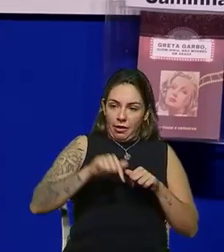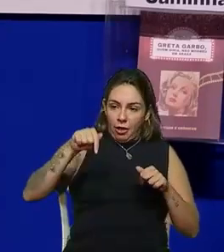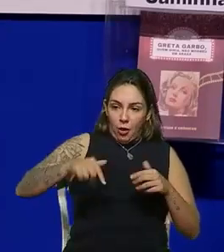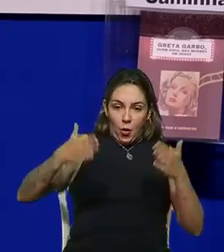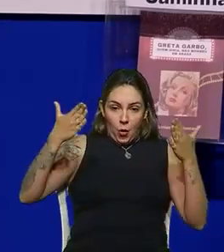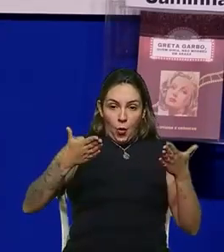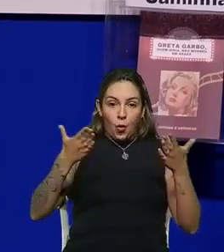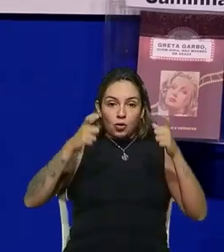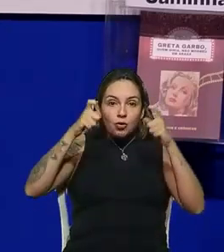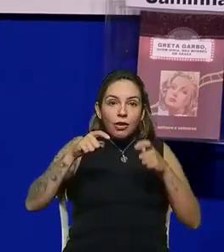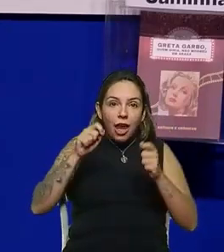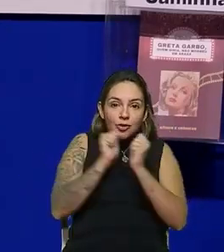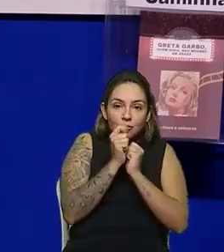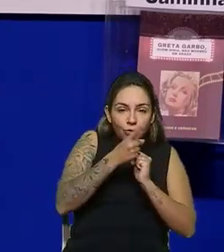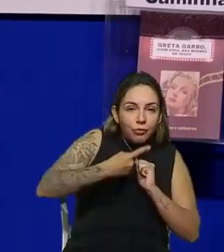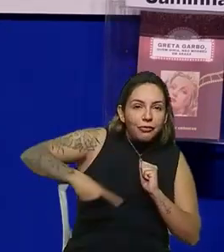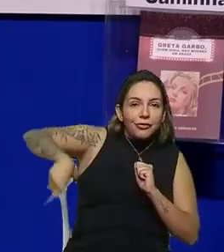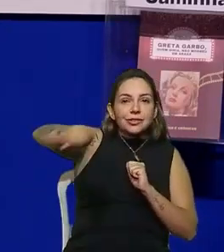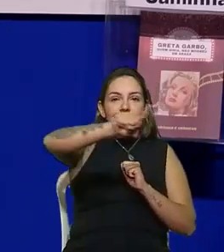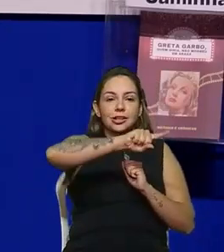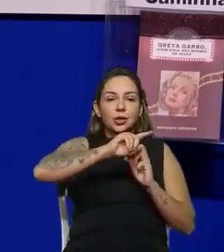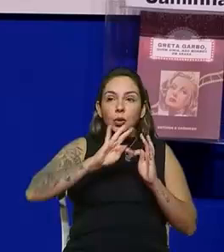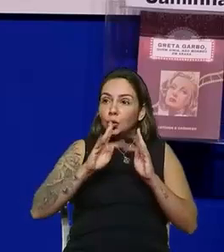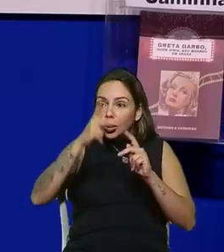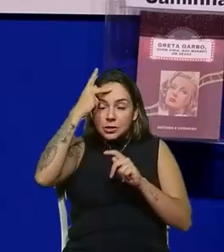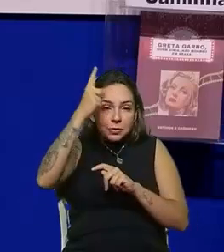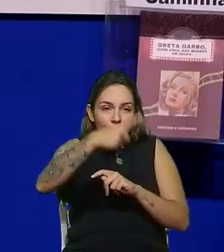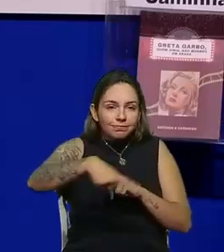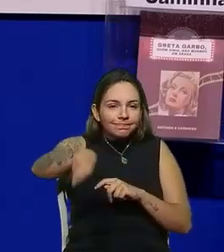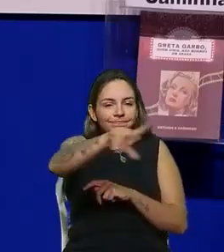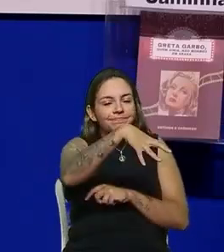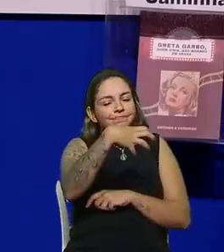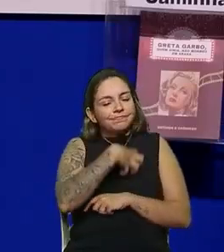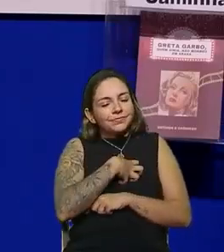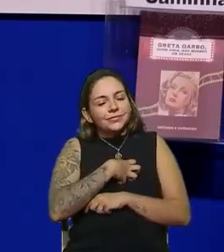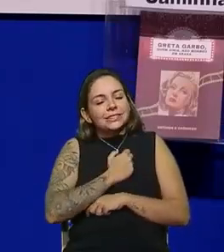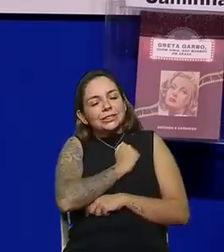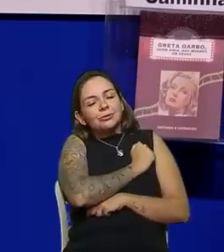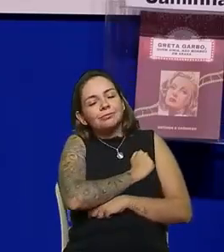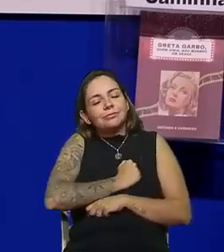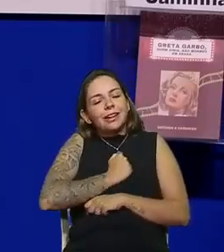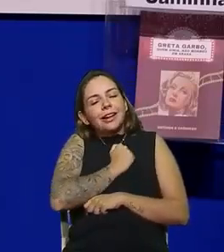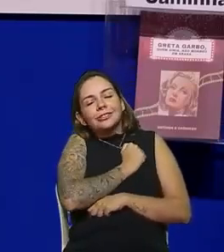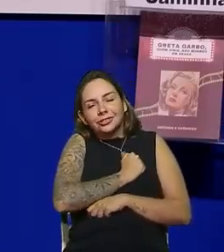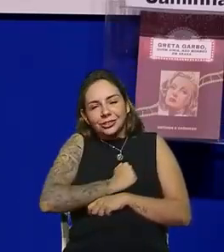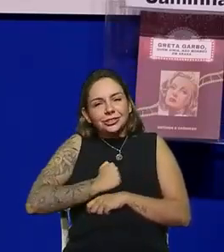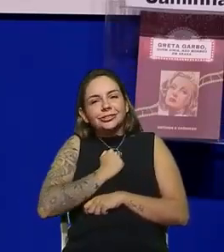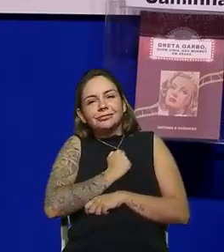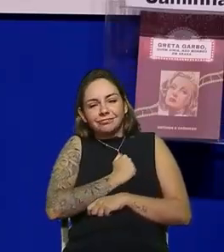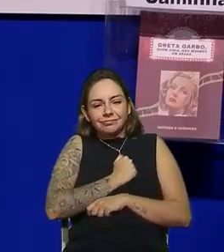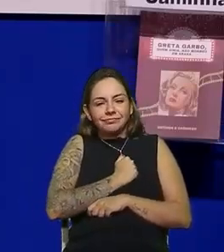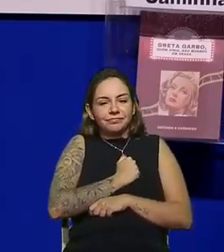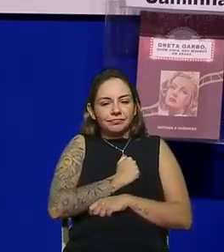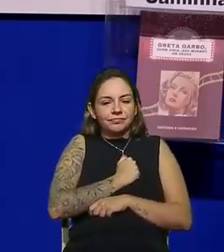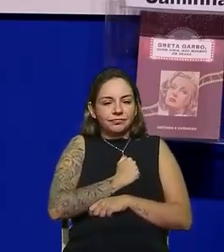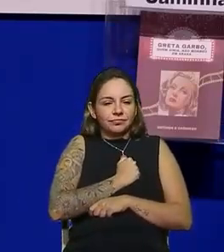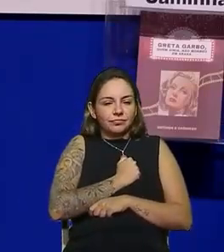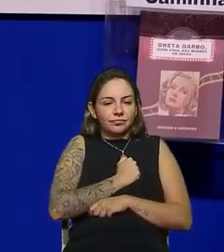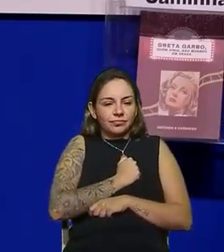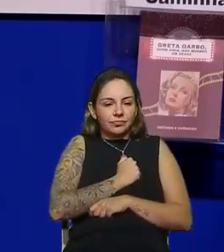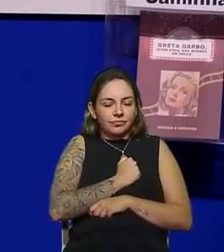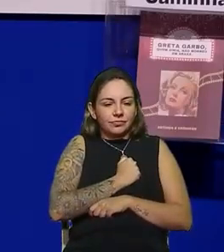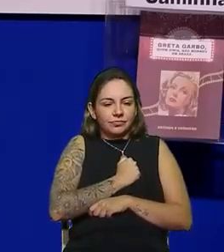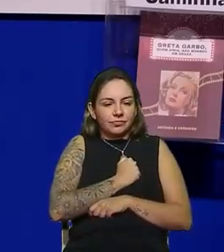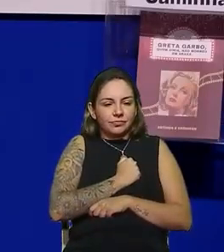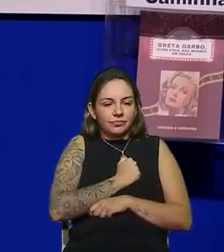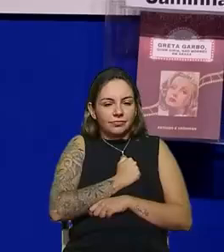aqui com vocês, com todos vocês, para mim é uma forma de matar saudade do Carlos, da vovó, da mamãe. Enfim,